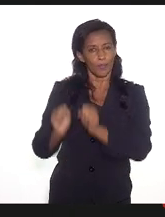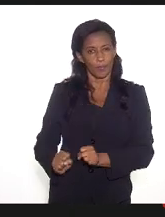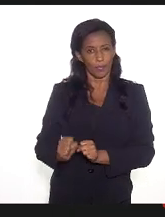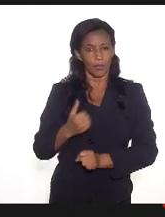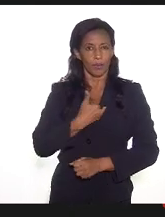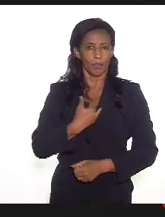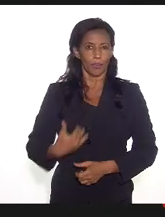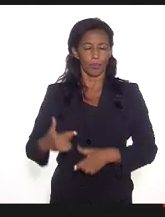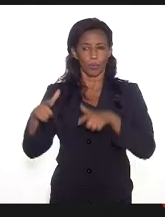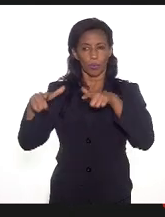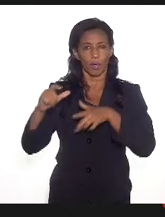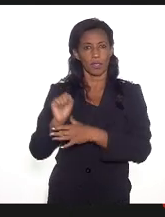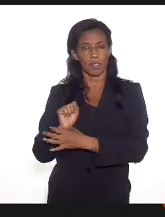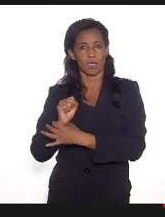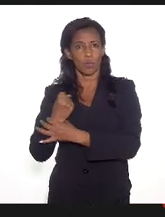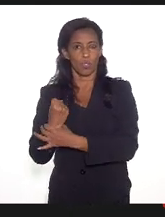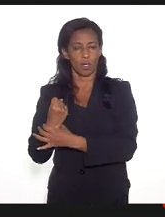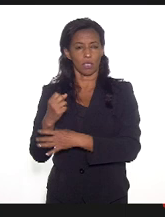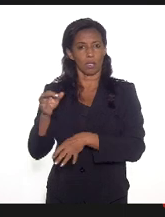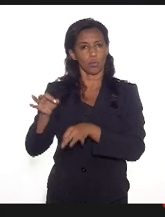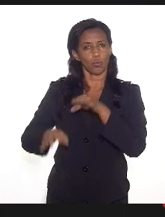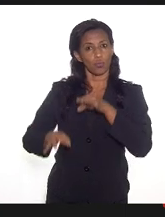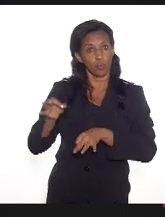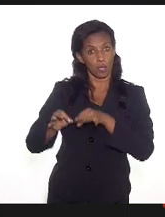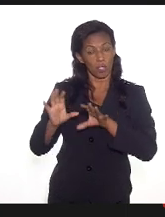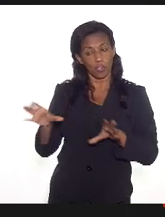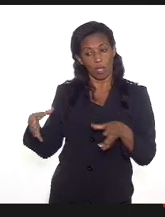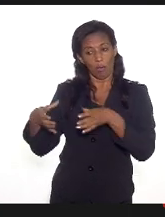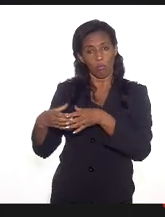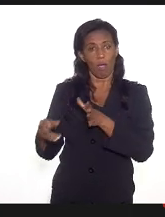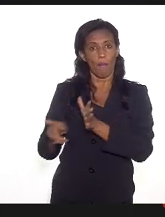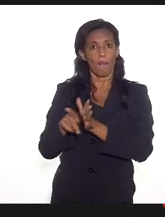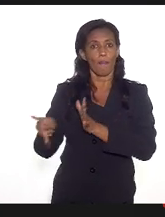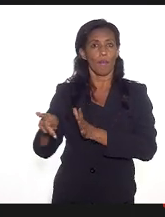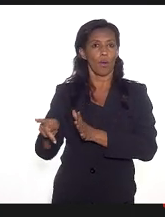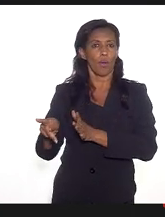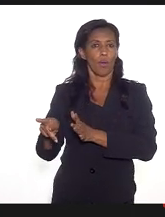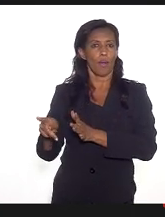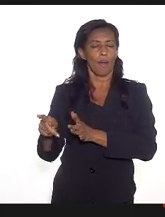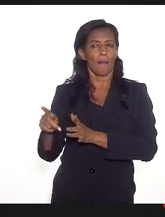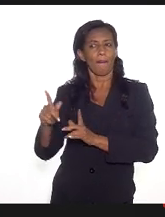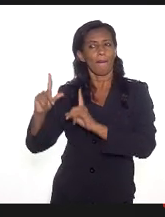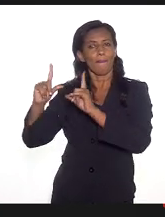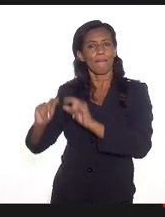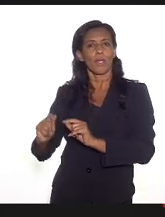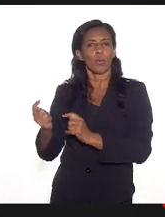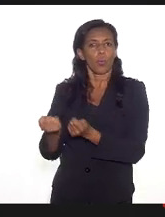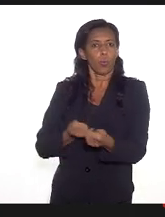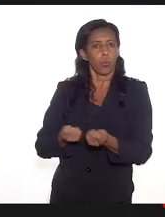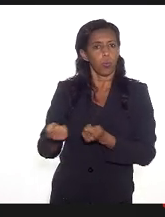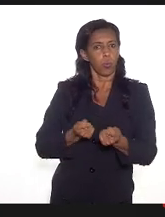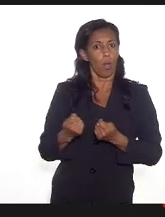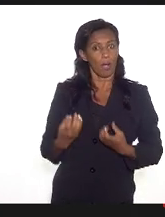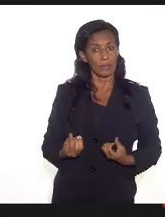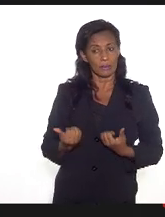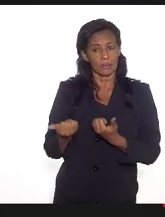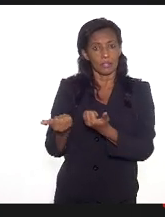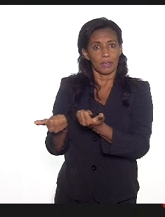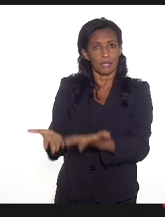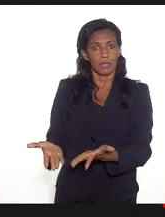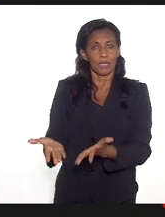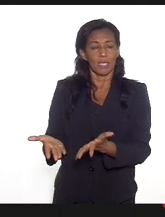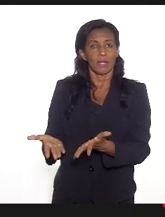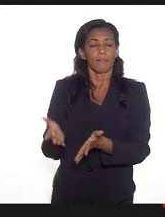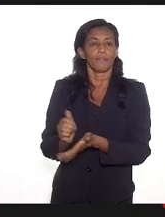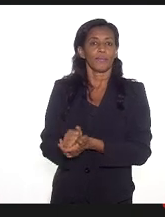um ambiente de segurança jurídica e um ambiente de eficiência microeconômica que permita se tirar